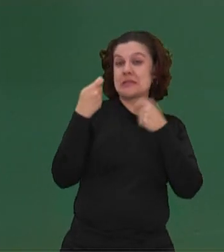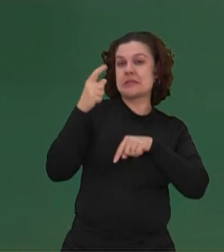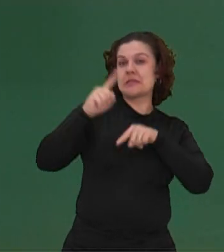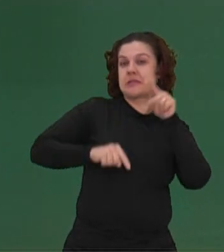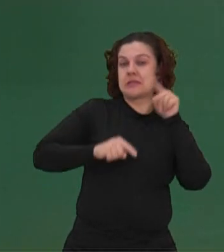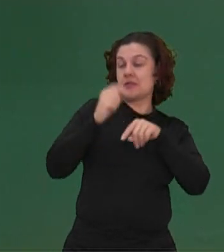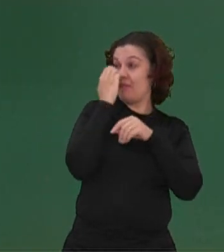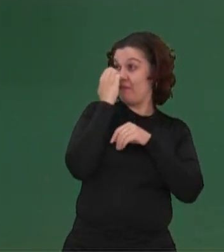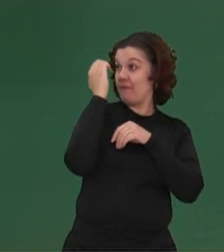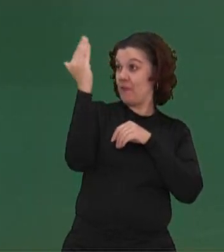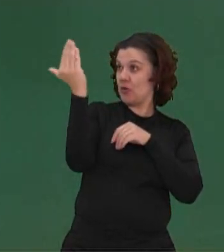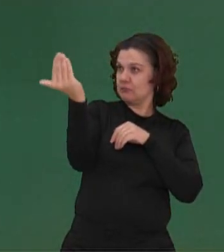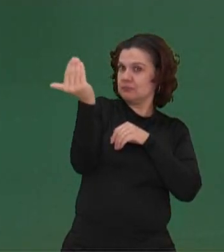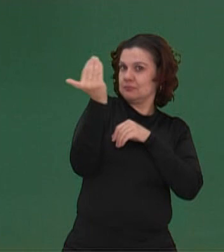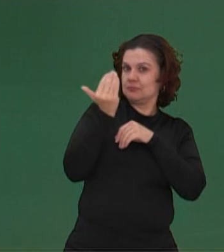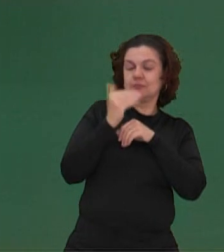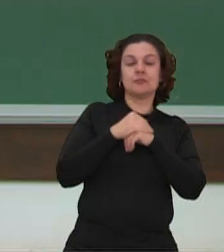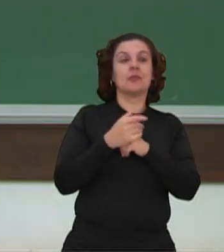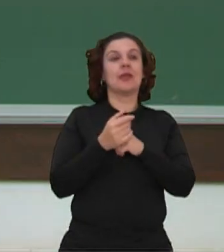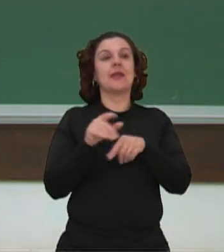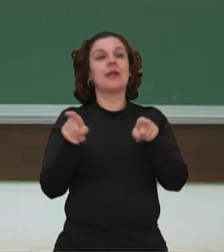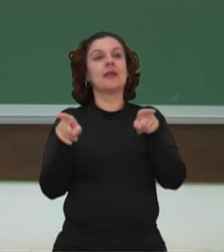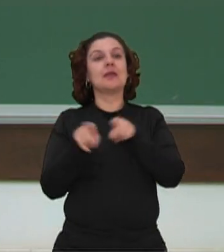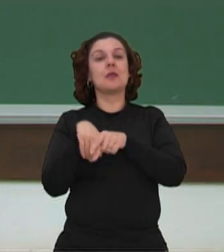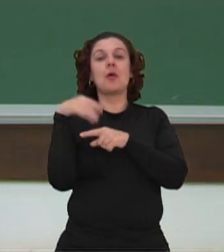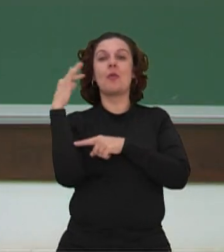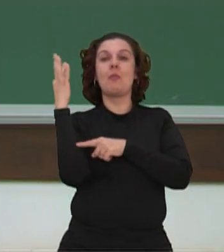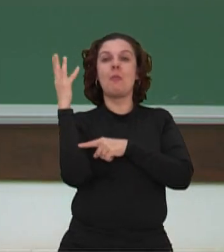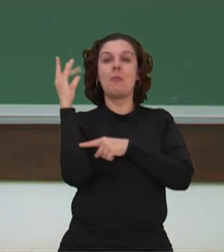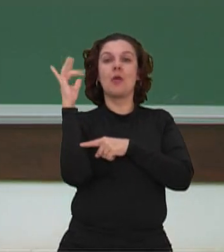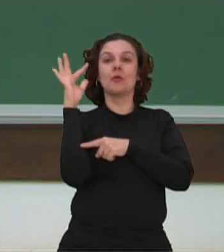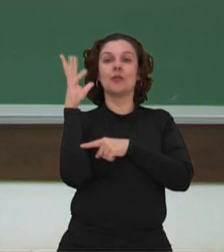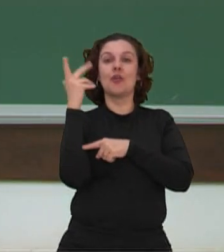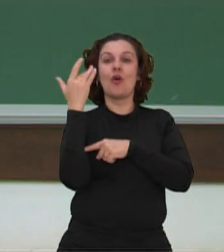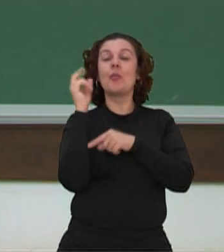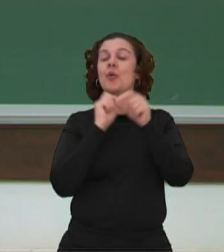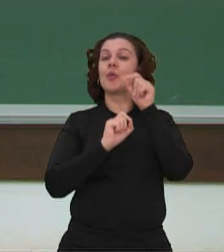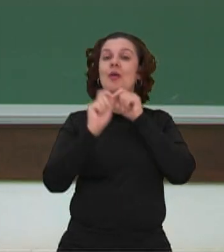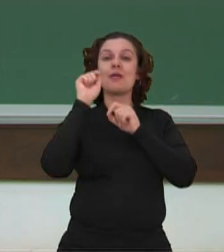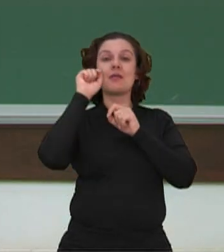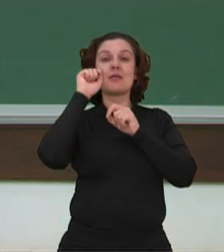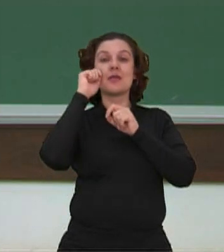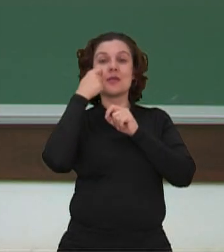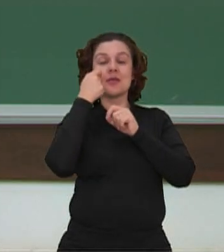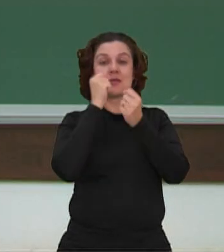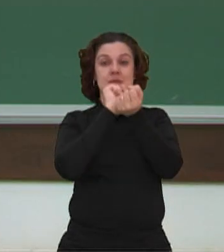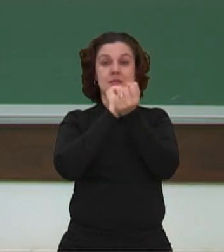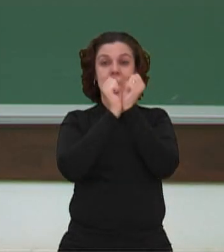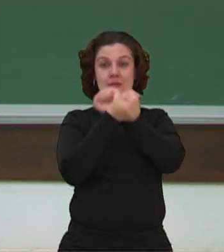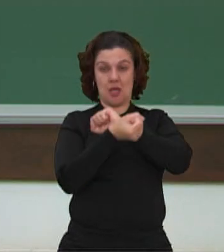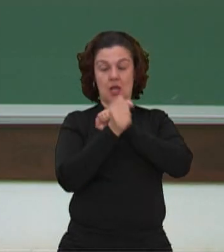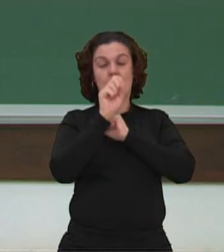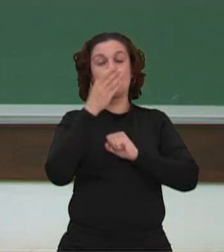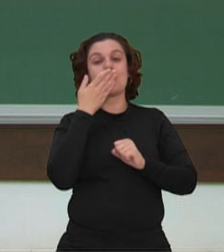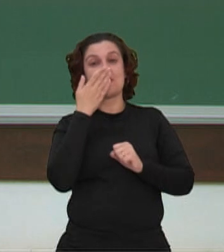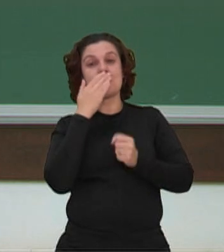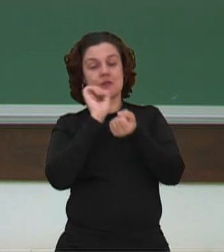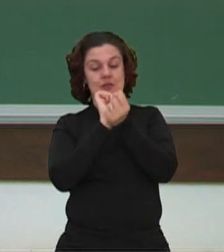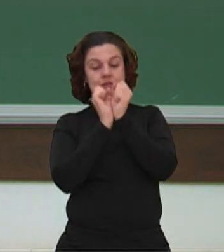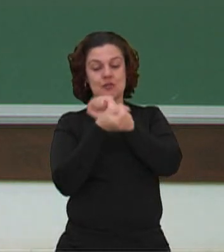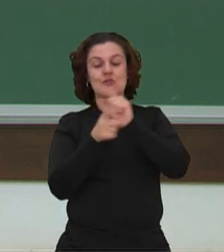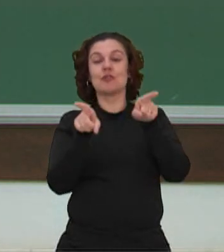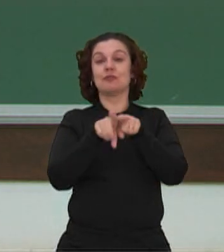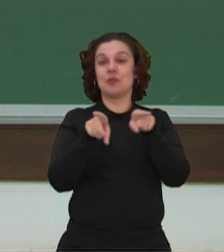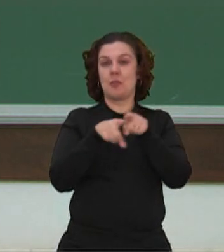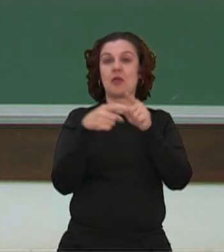que vinham de fora e ainda mão de obra compulsória, mão de obra escrava. No início indígenas, depois escravizados